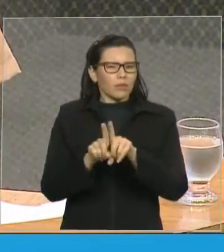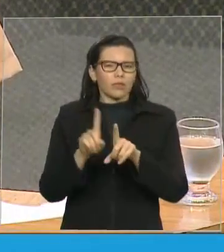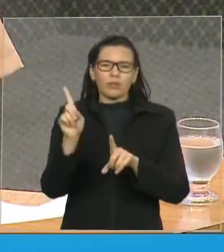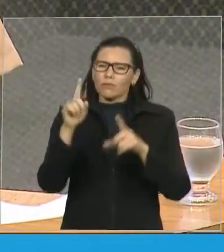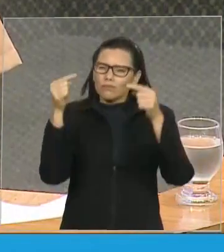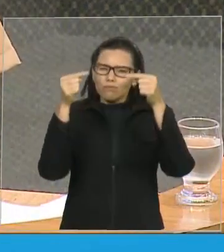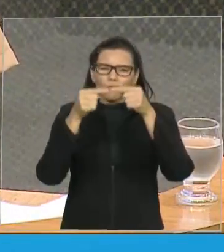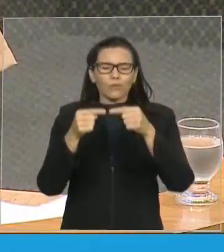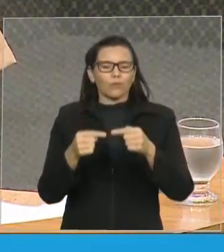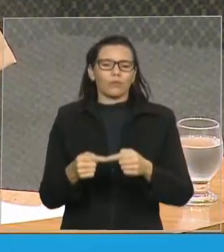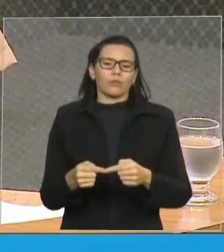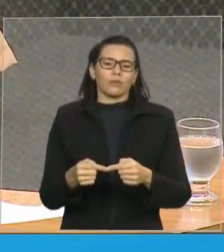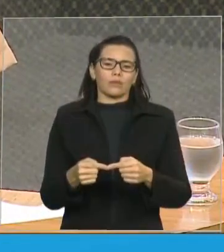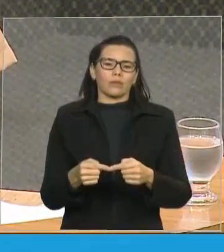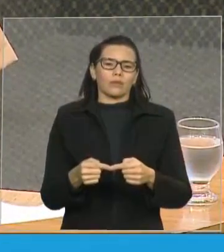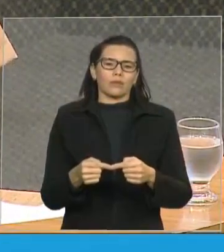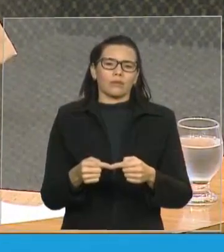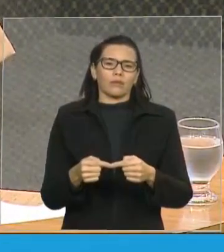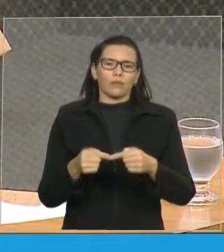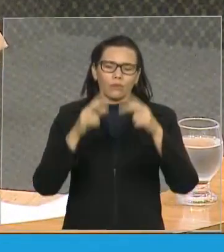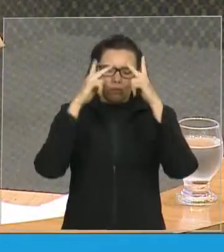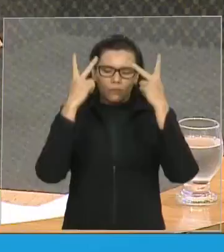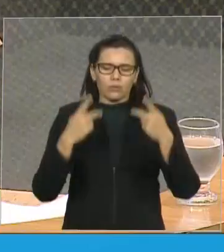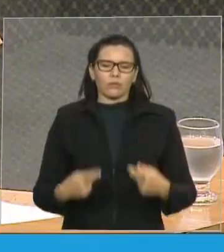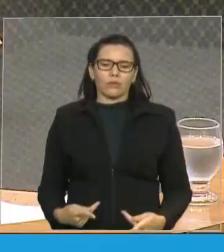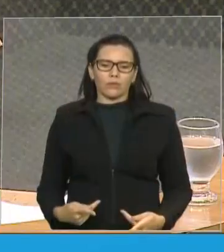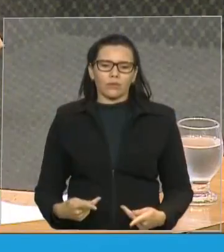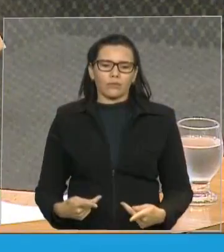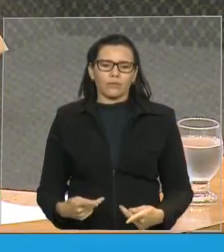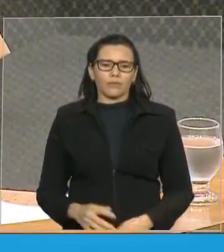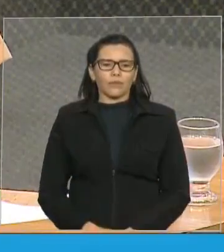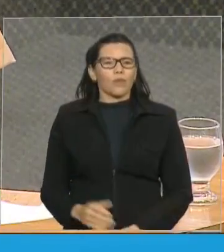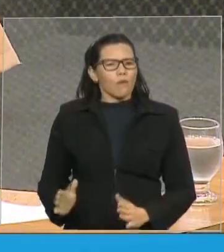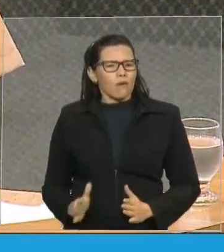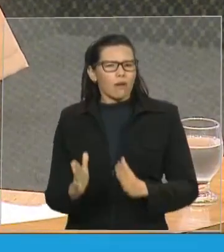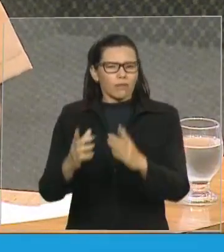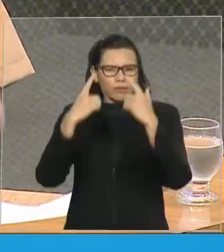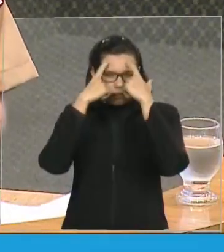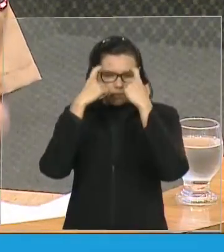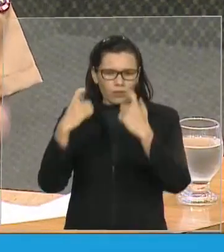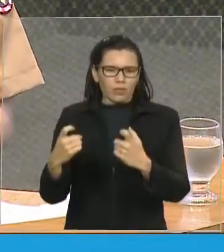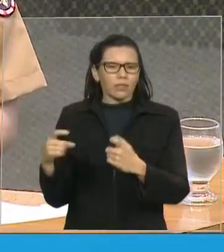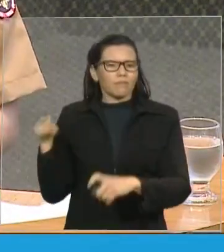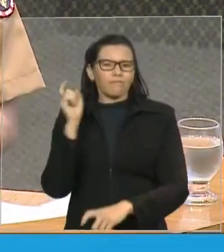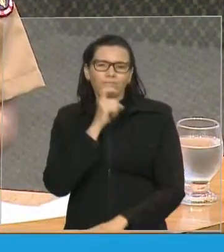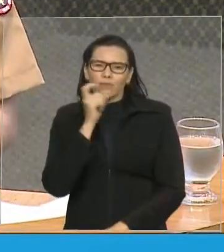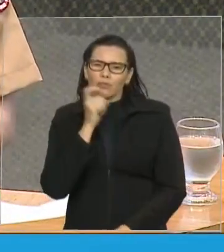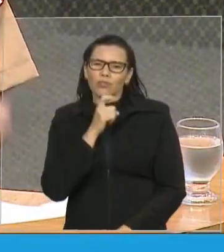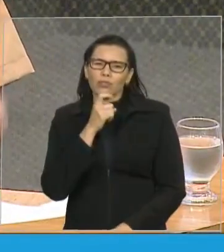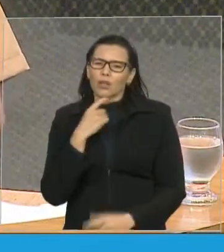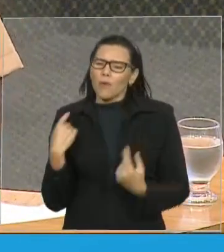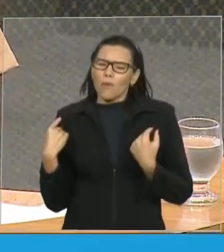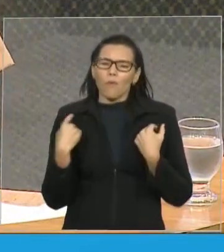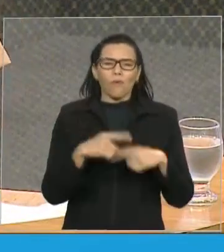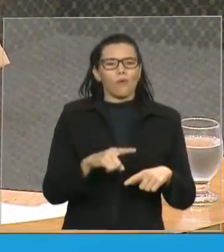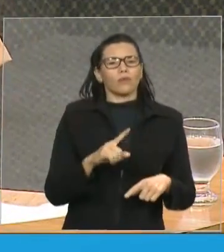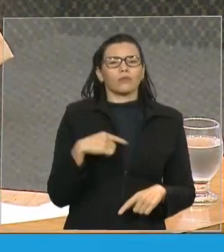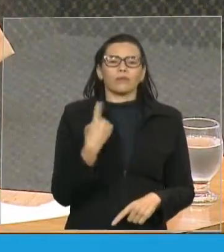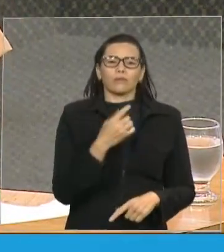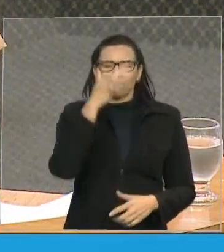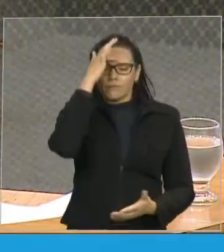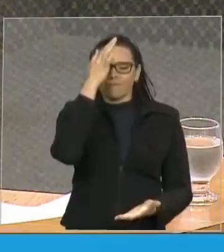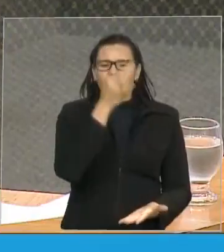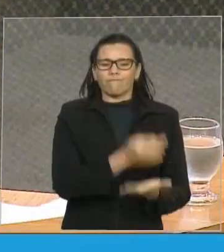homem, do ser humano. A violência é mentira que se opõe à verdade da nossa fé, à verdade